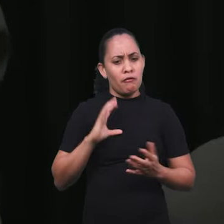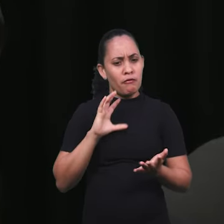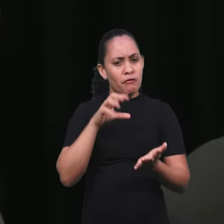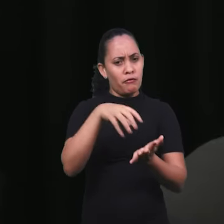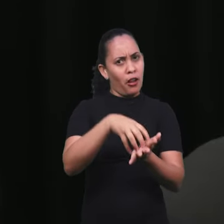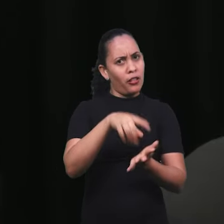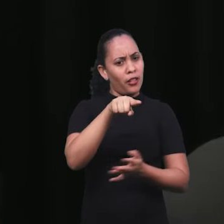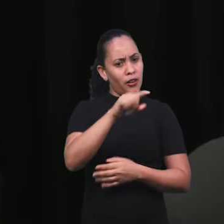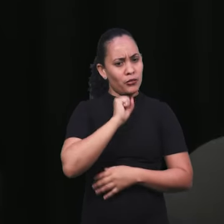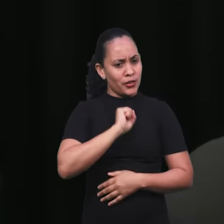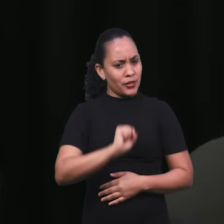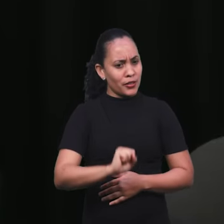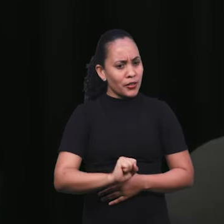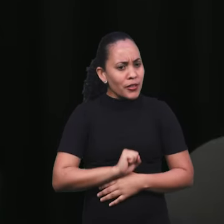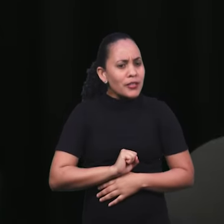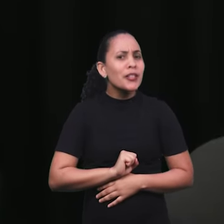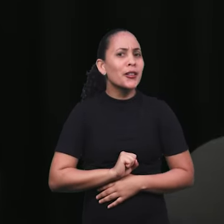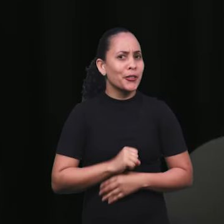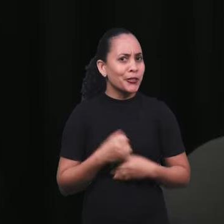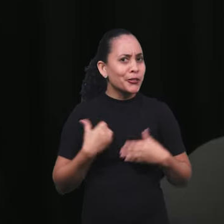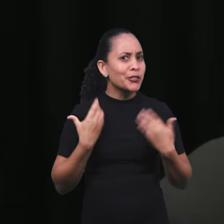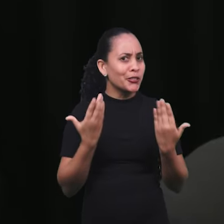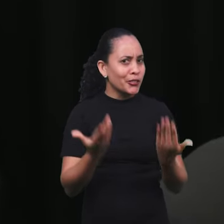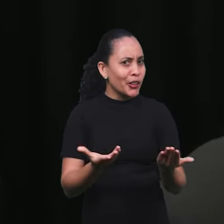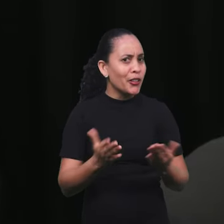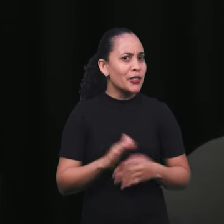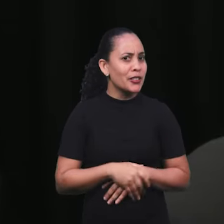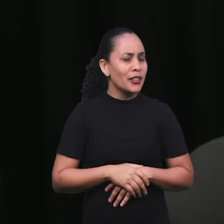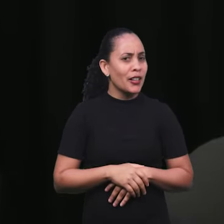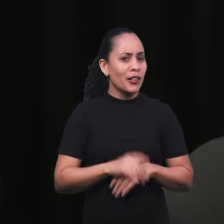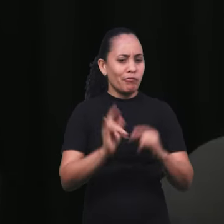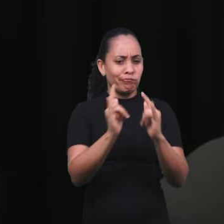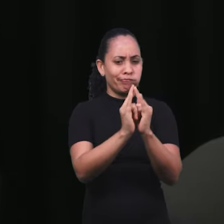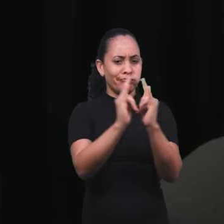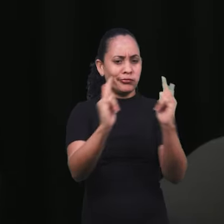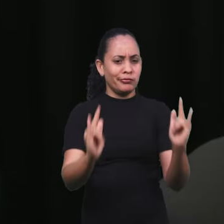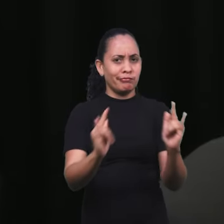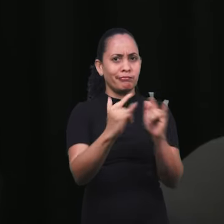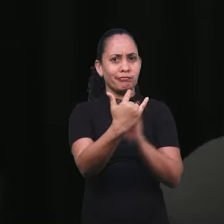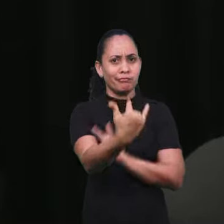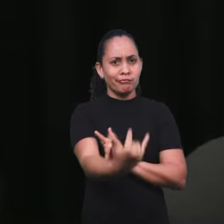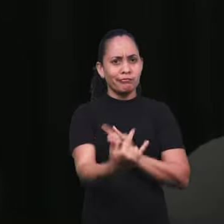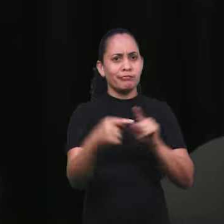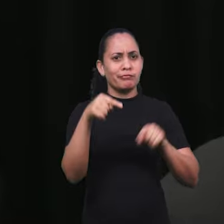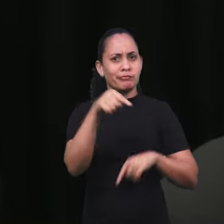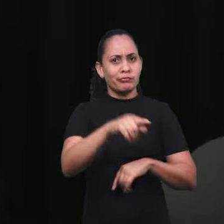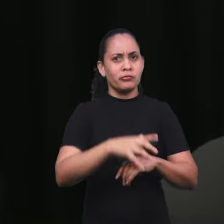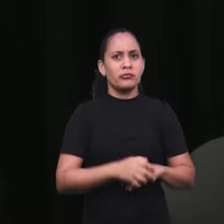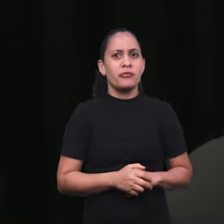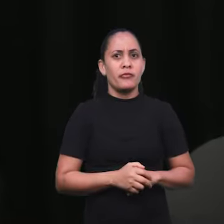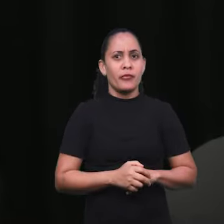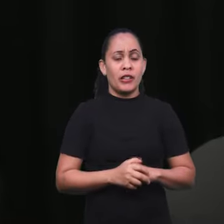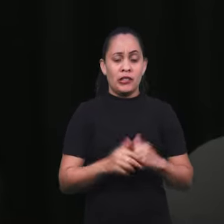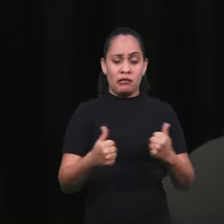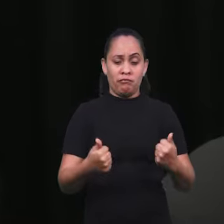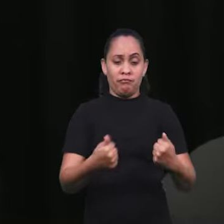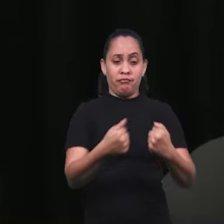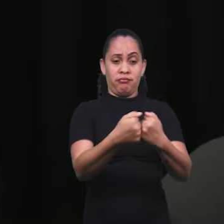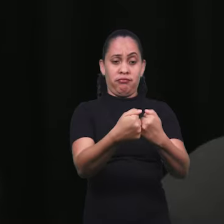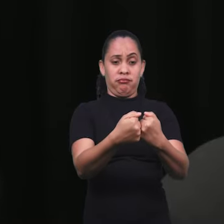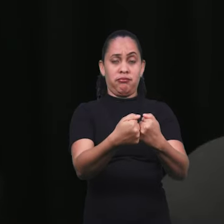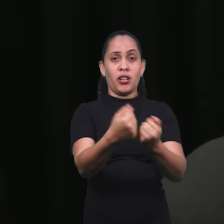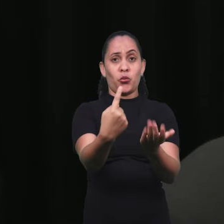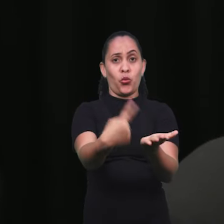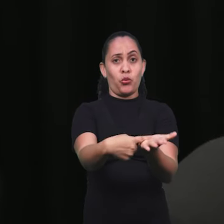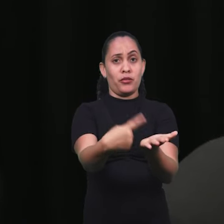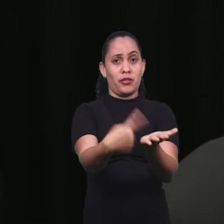Toda a vida de Israel está centrada no sacerdócio, está centrada no tabernáculo, está centrada